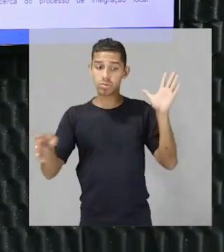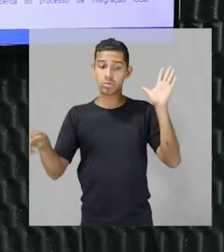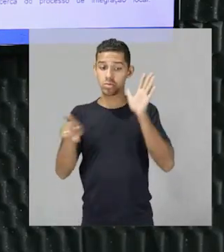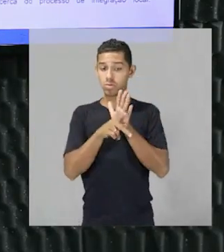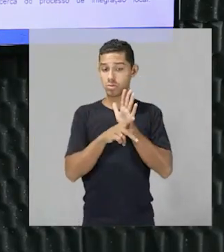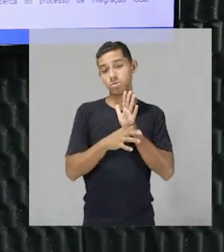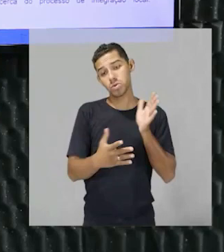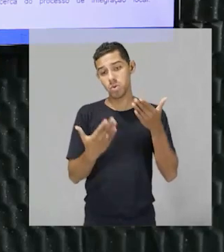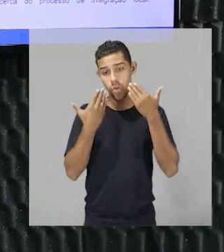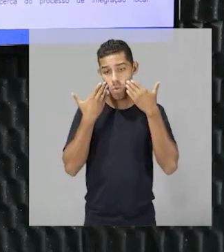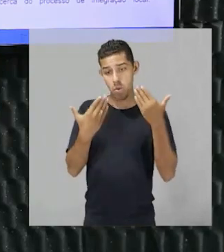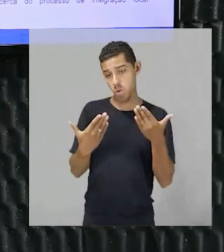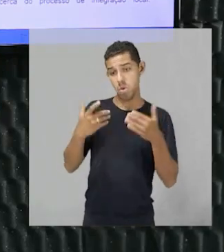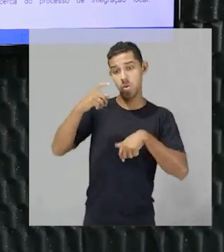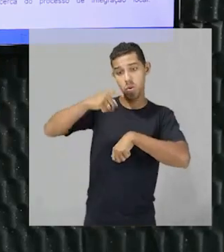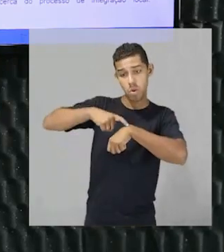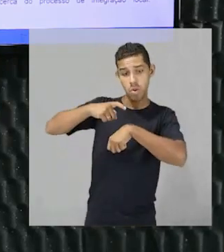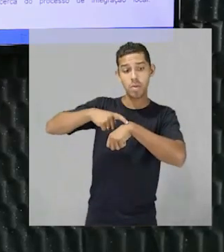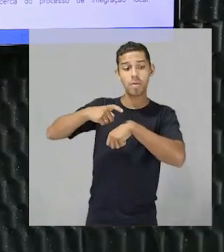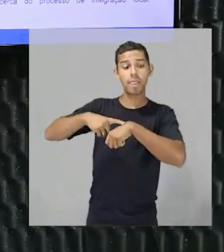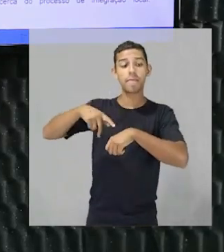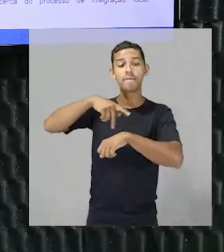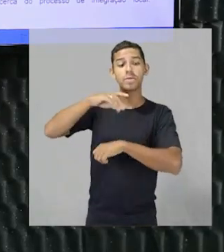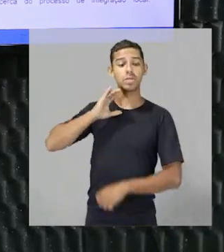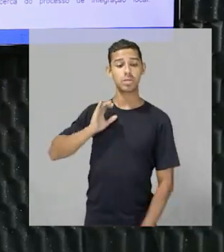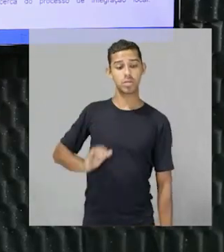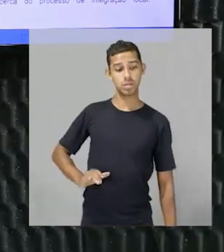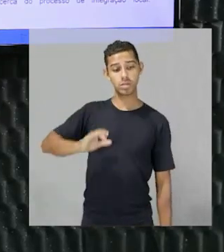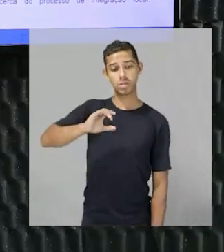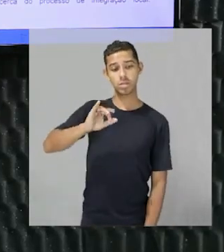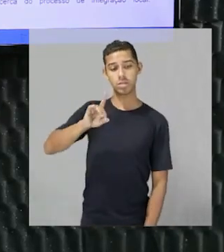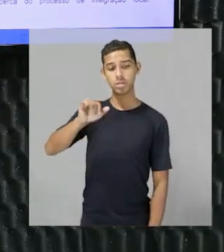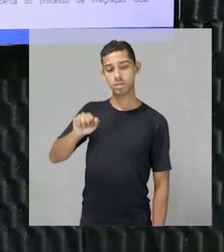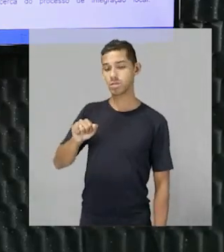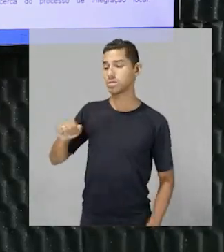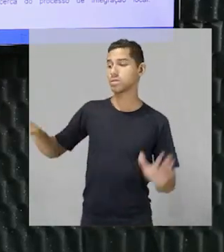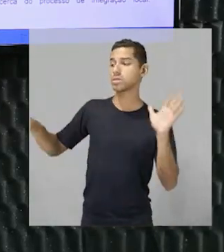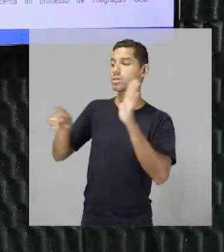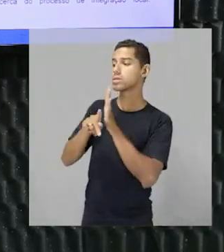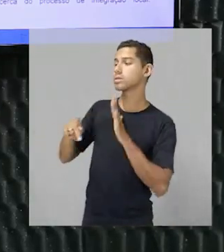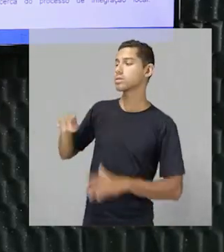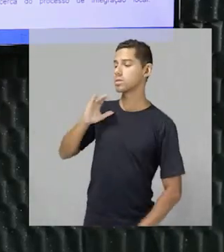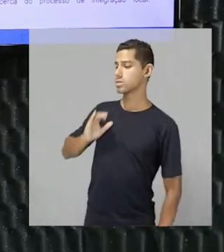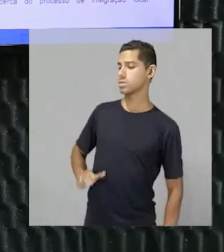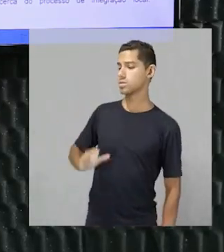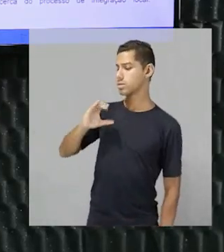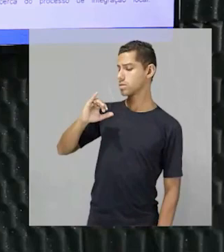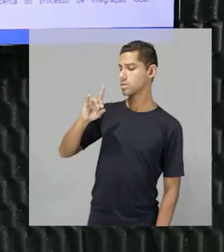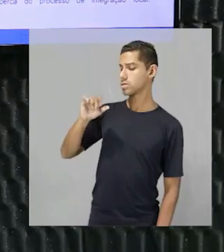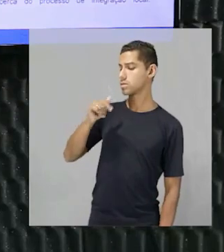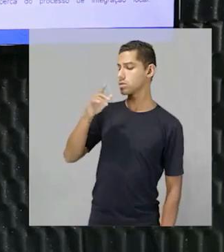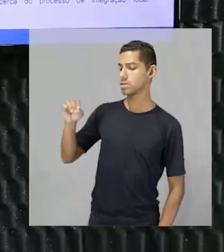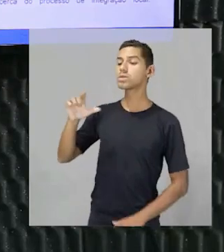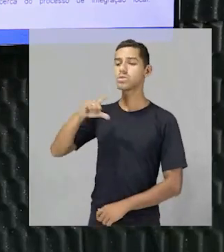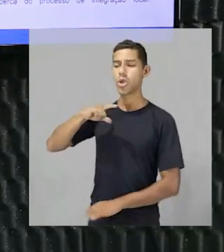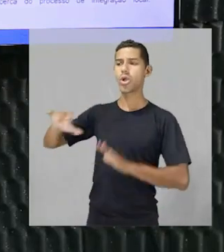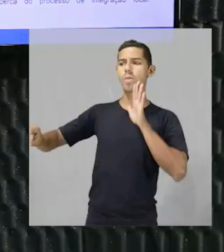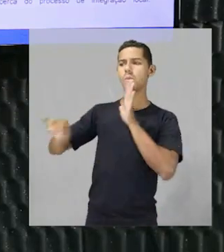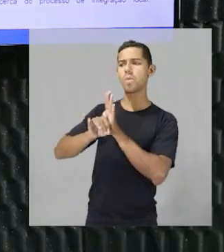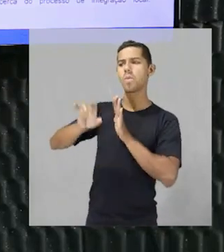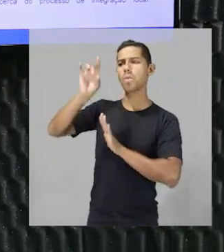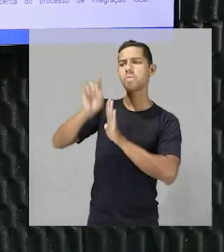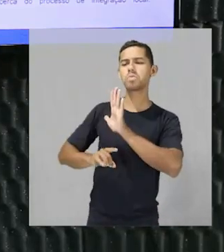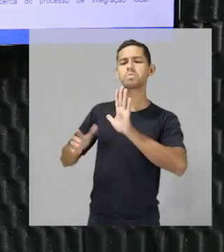menos em caráter temporário, o status de cidadão no país de origem. O que seria um cidadão? É aquela pessoa que tem o